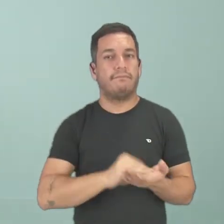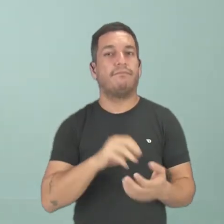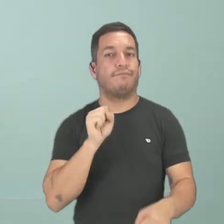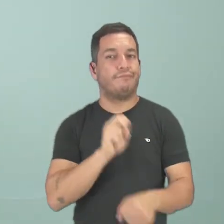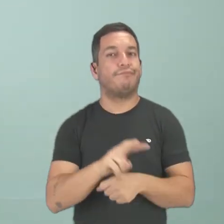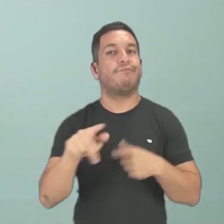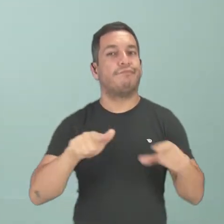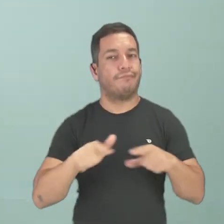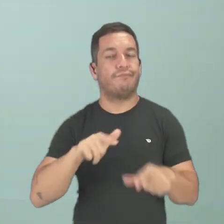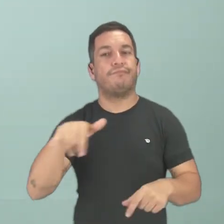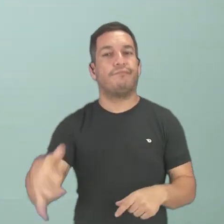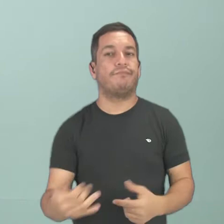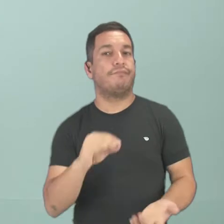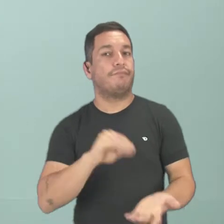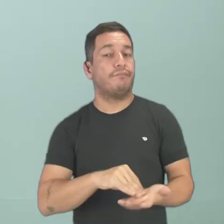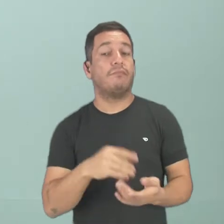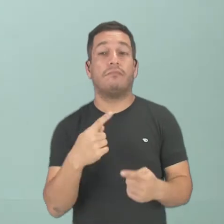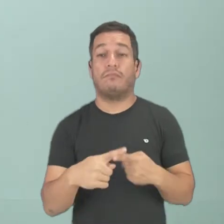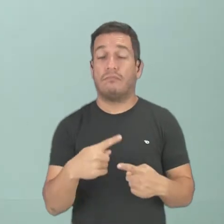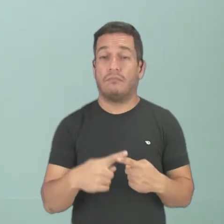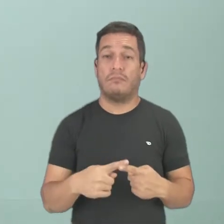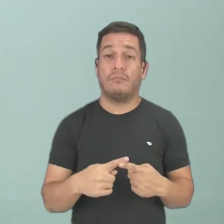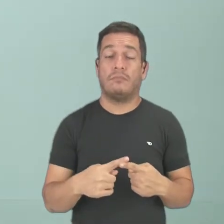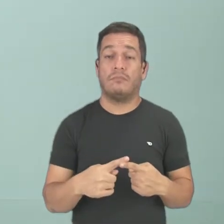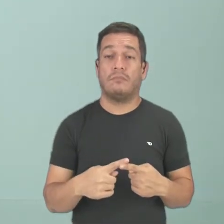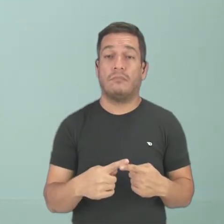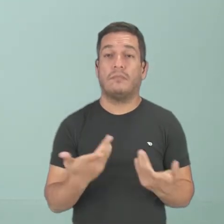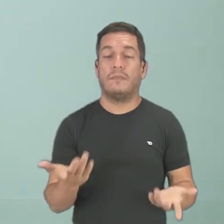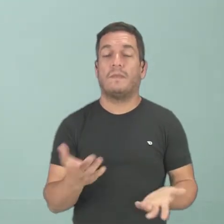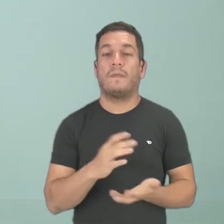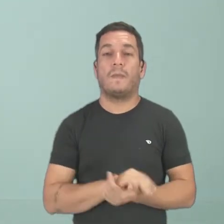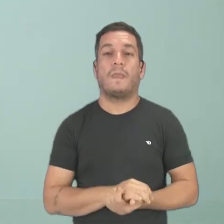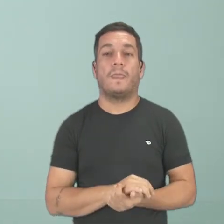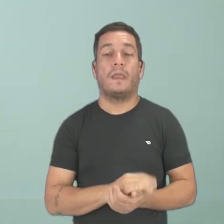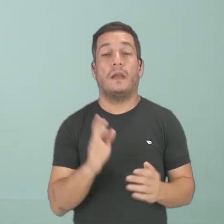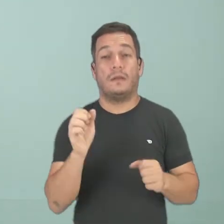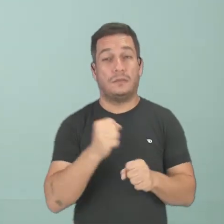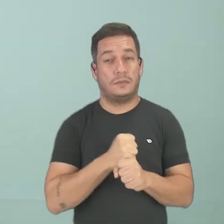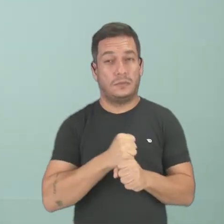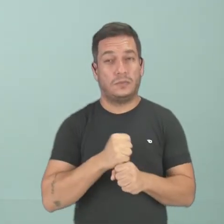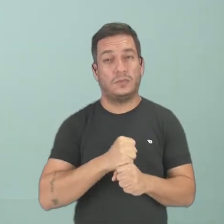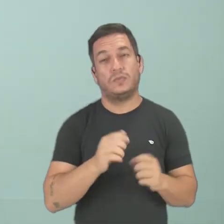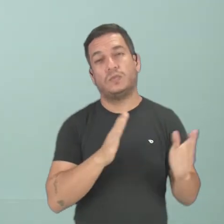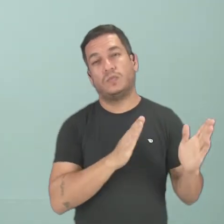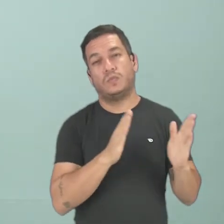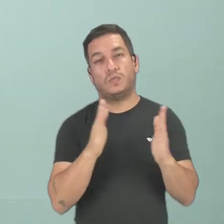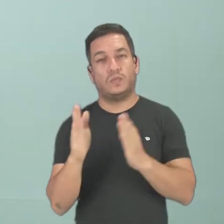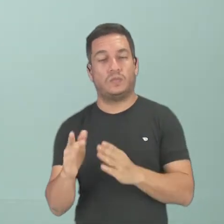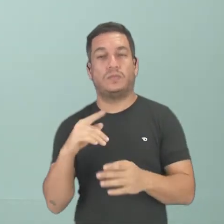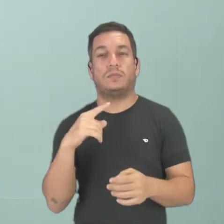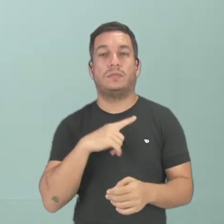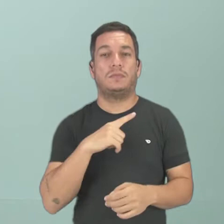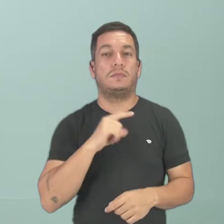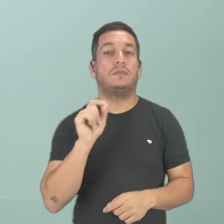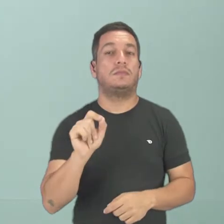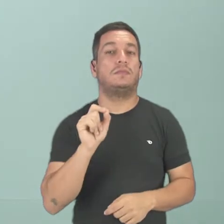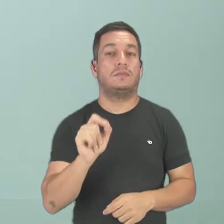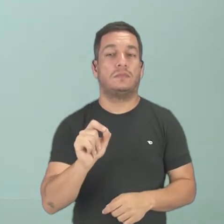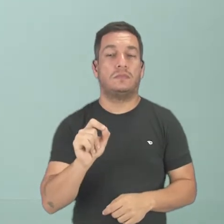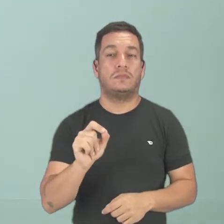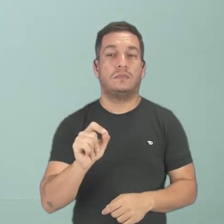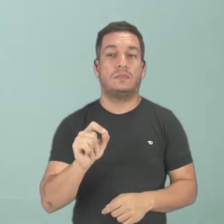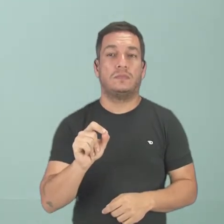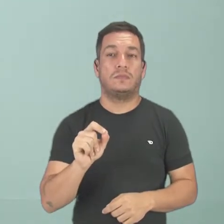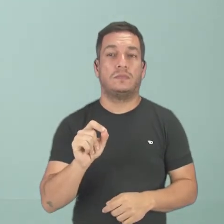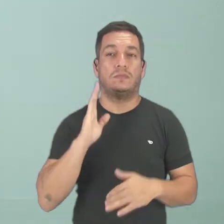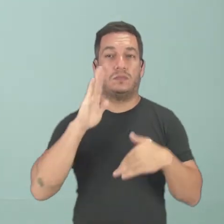alto? Exatamente por conta, com o passar dos anos, pessoal, nós tivemos o quê? Nós